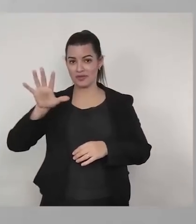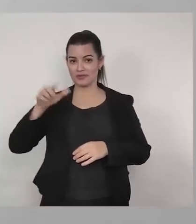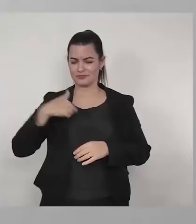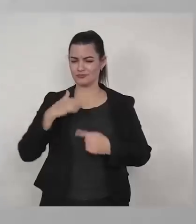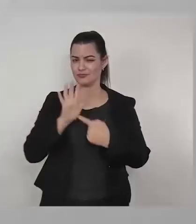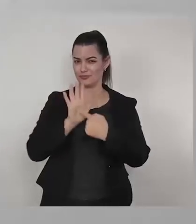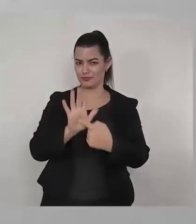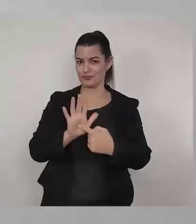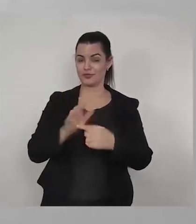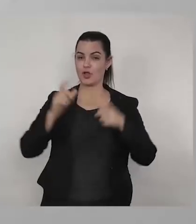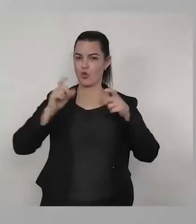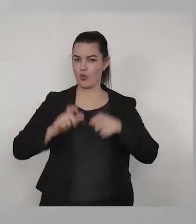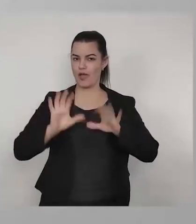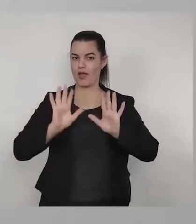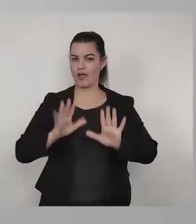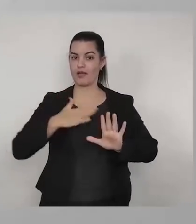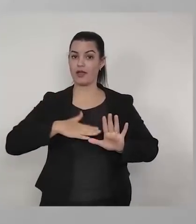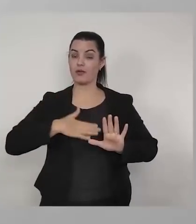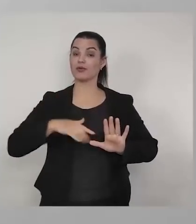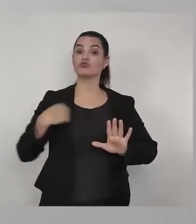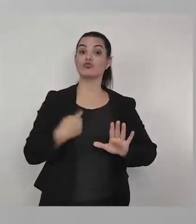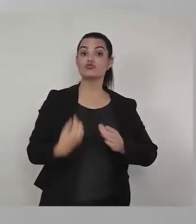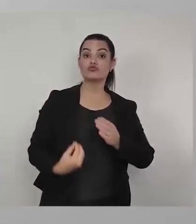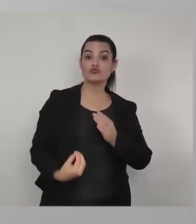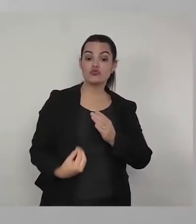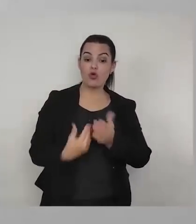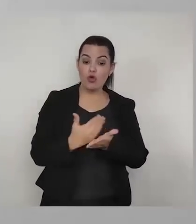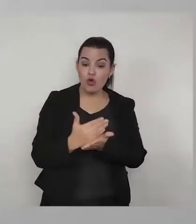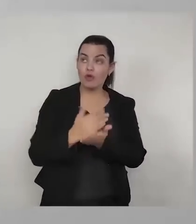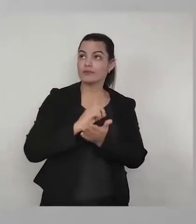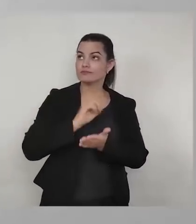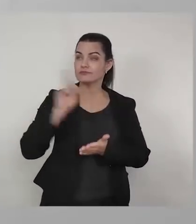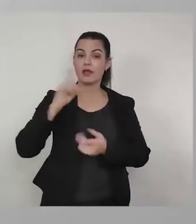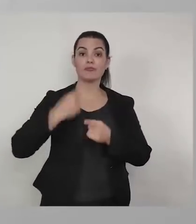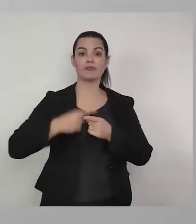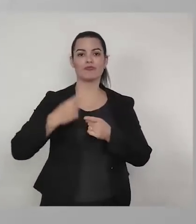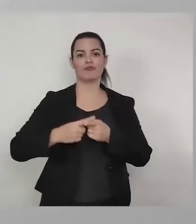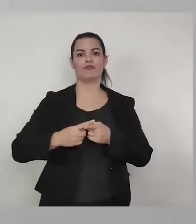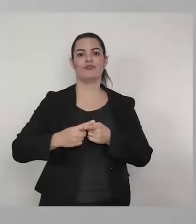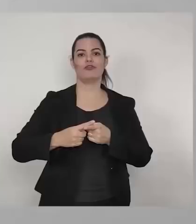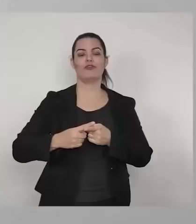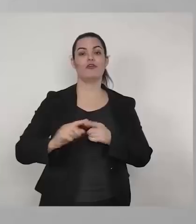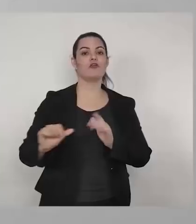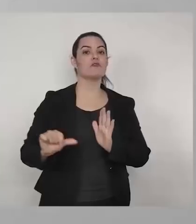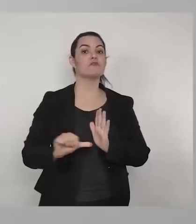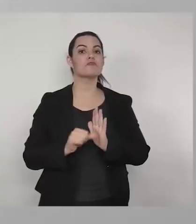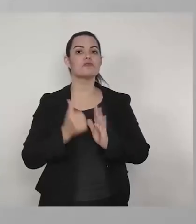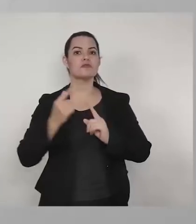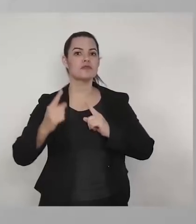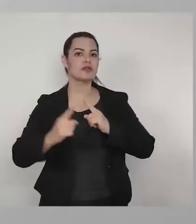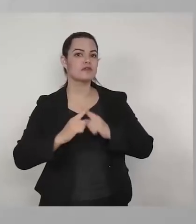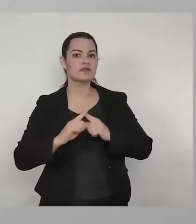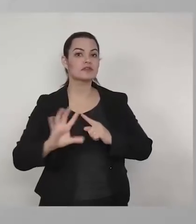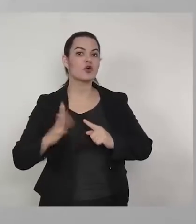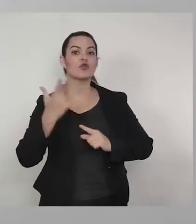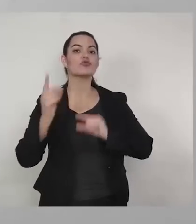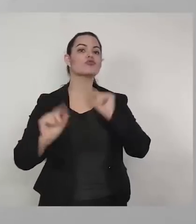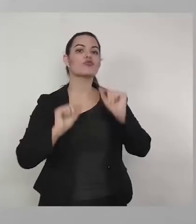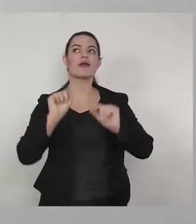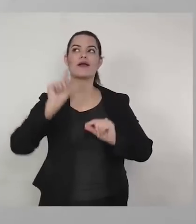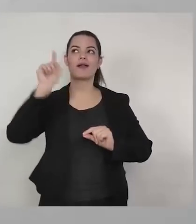fica? Então nós vamos começar por lá, porque foi na região Nordeste que as primeiras